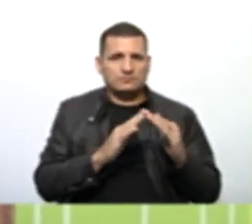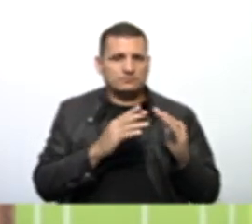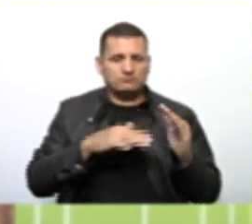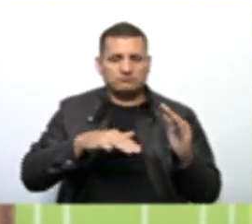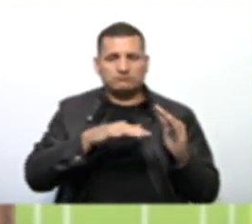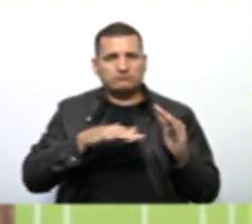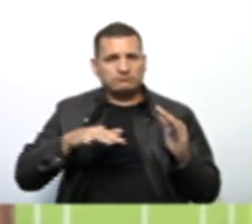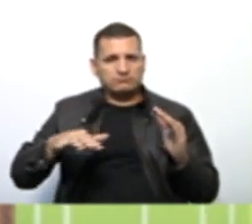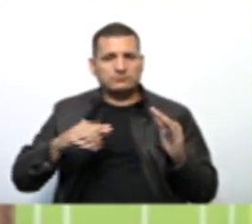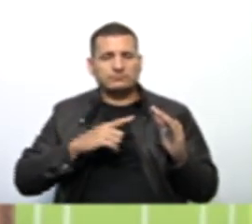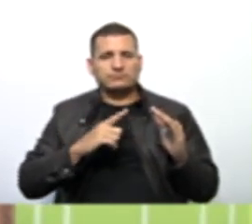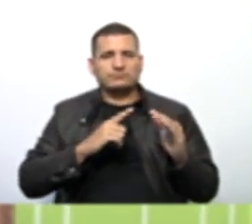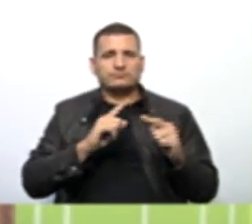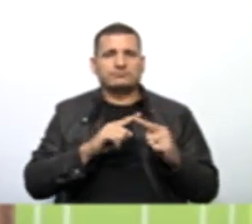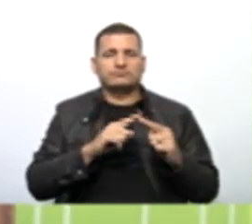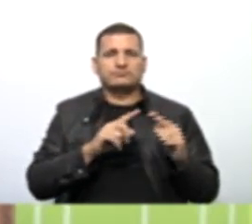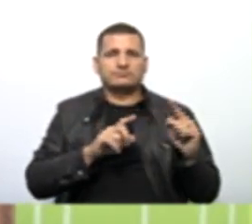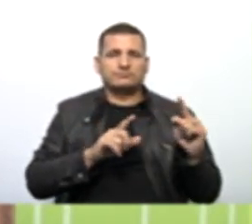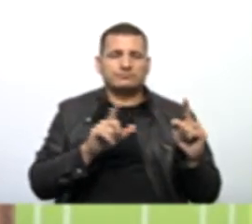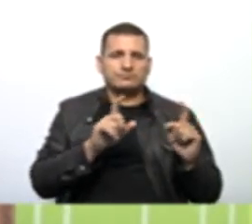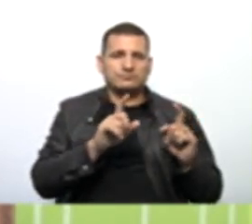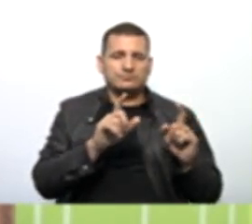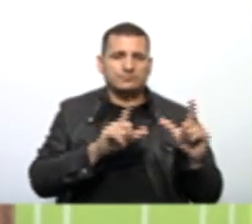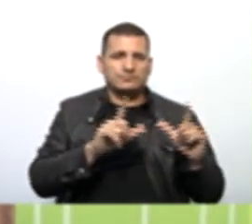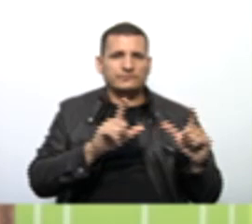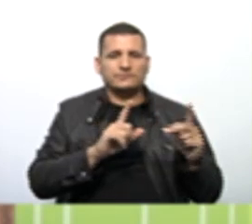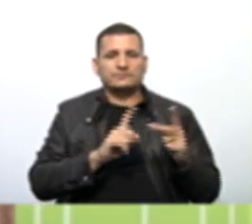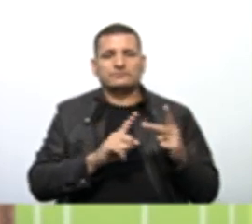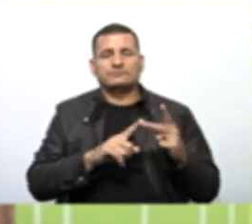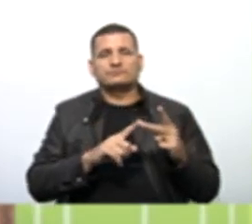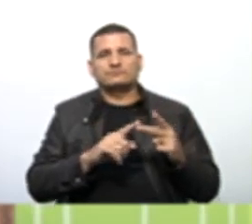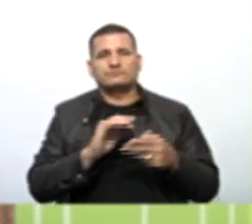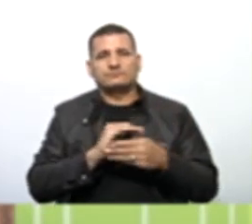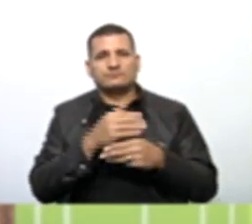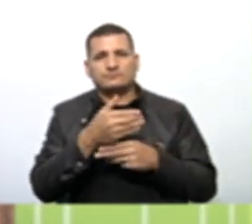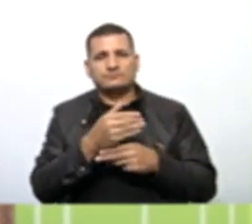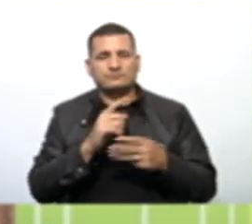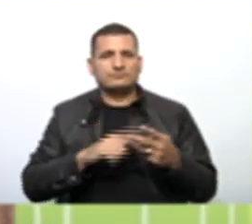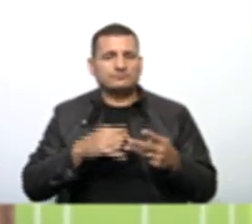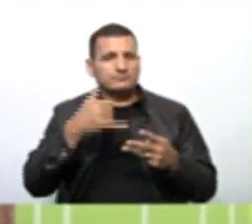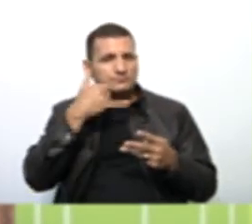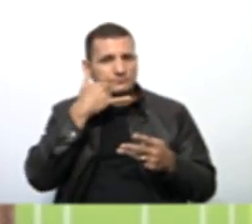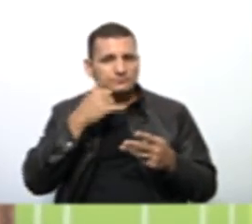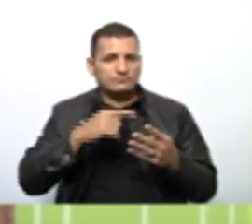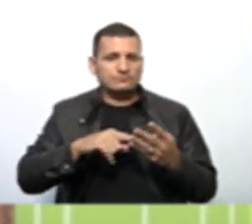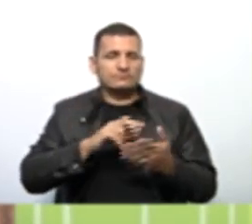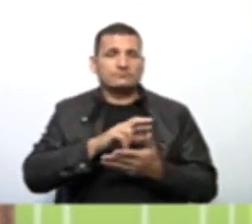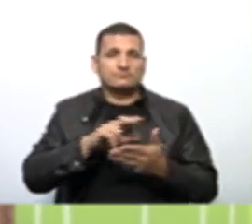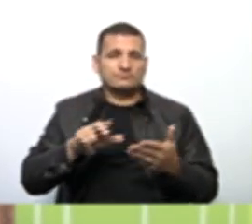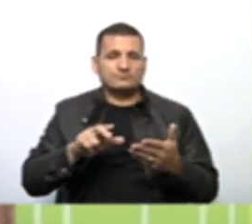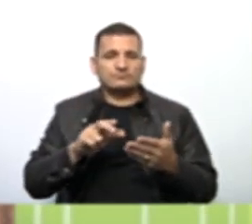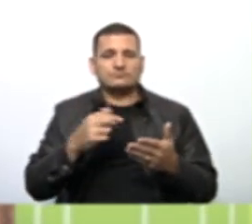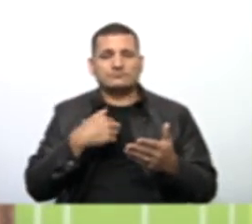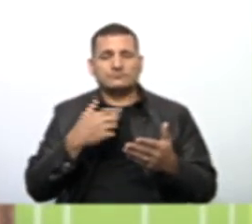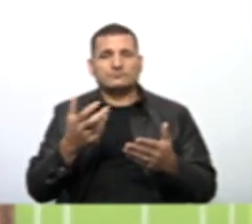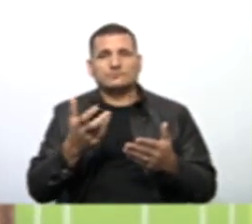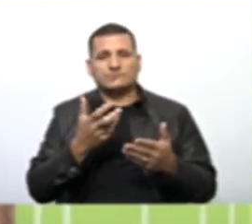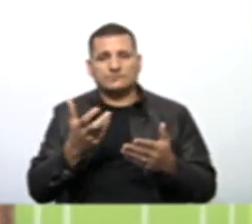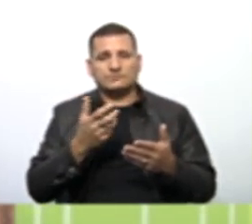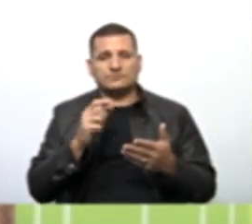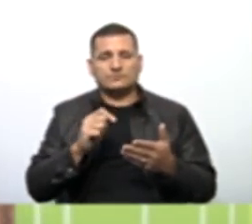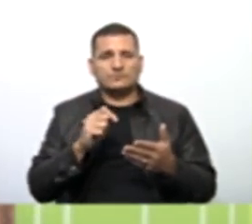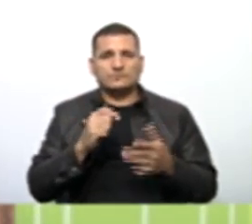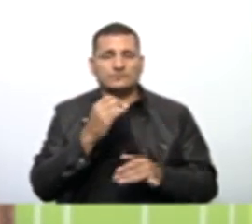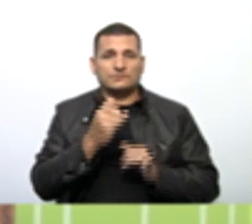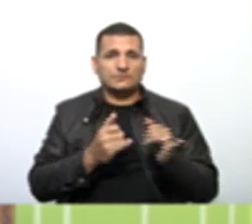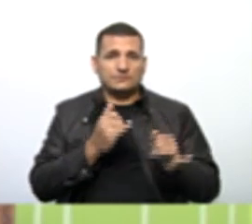a na minha casa eu tenho uma tv tem um computador notebook tem um celular e tem por aí e eu quero que o compartilhamento